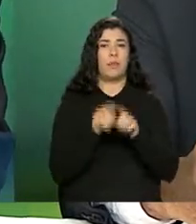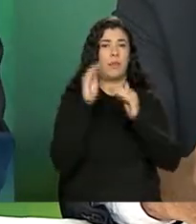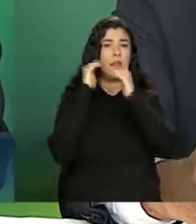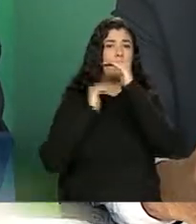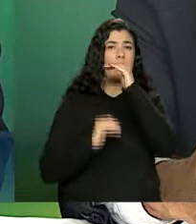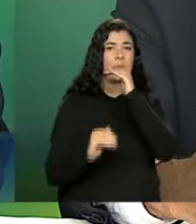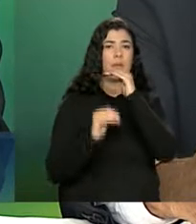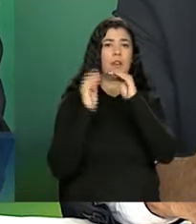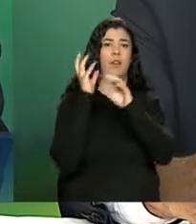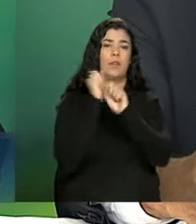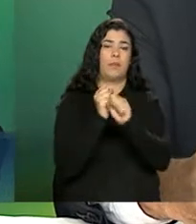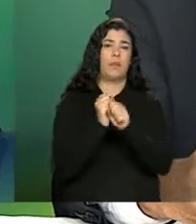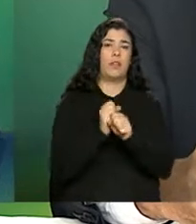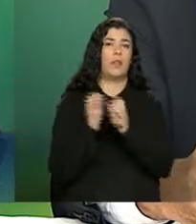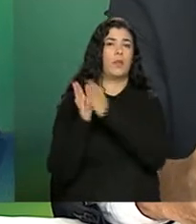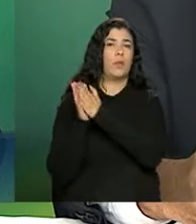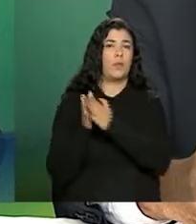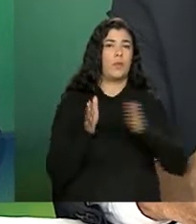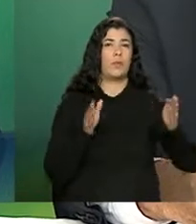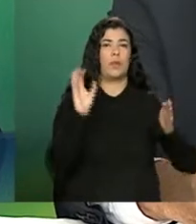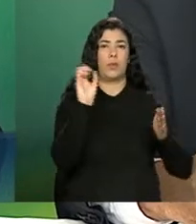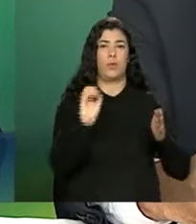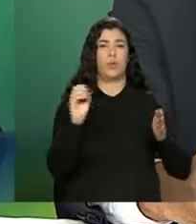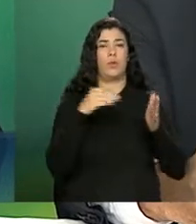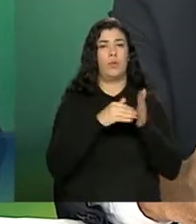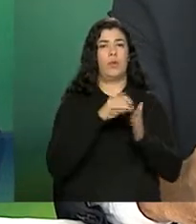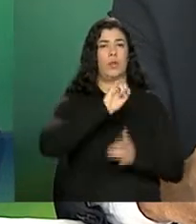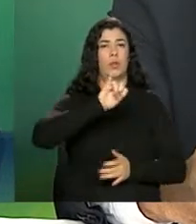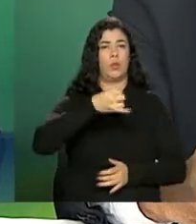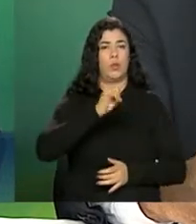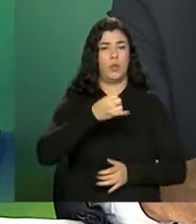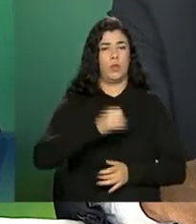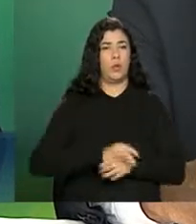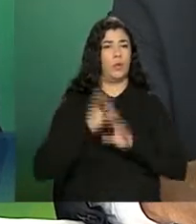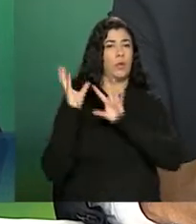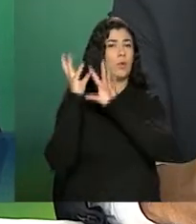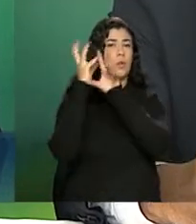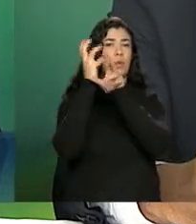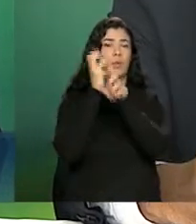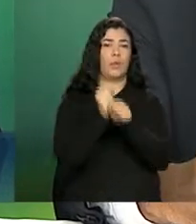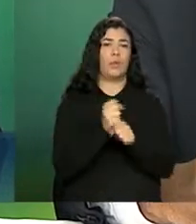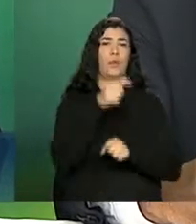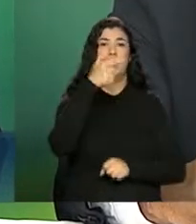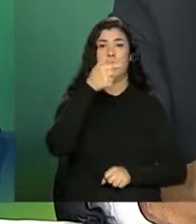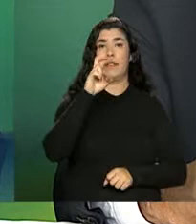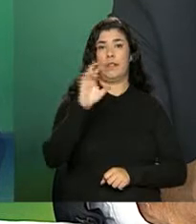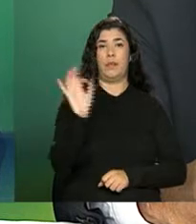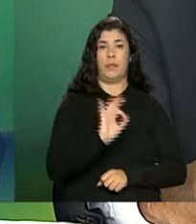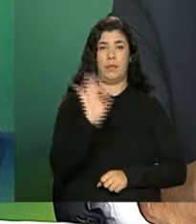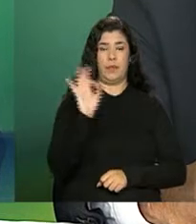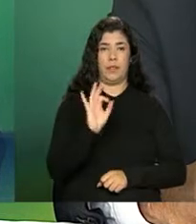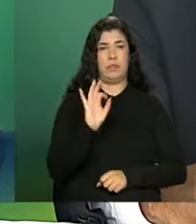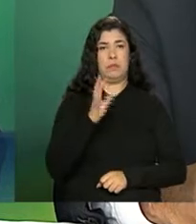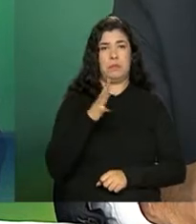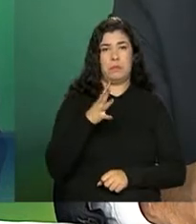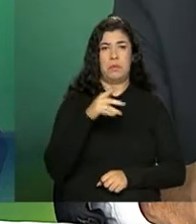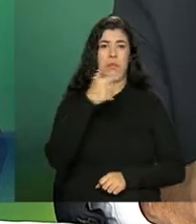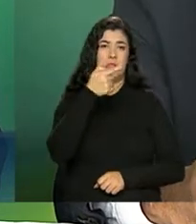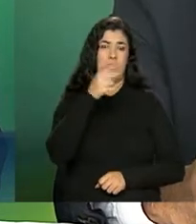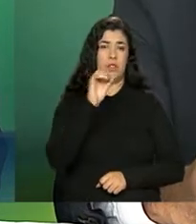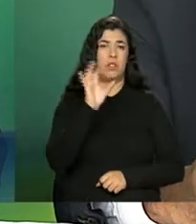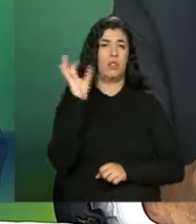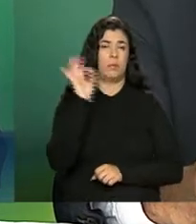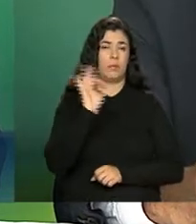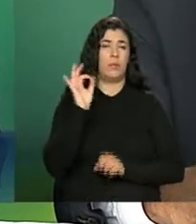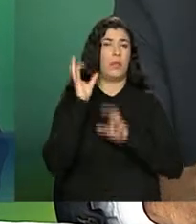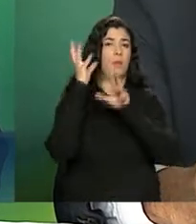abaixo da média de outubro até janeiro o total 75 por cento 7075